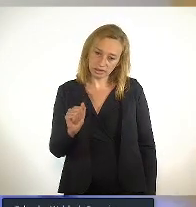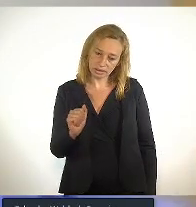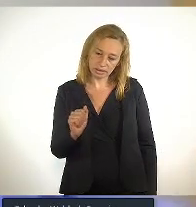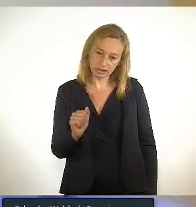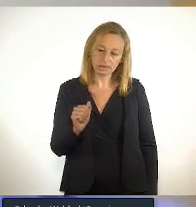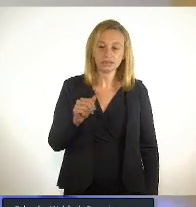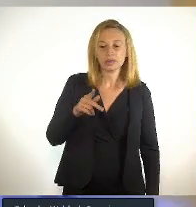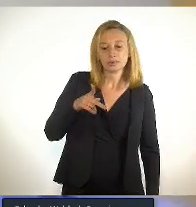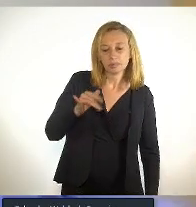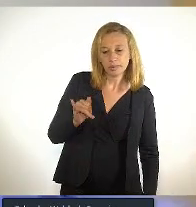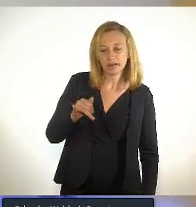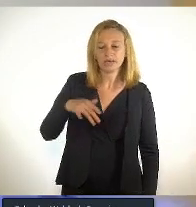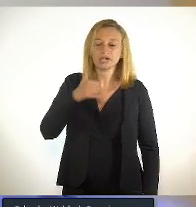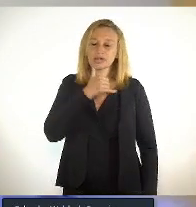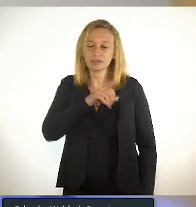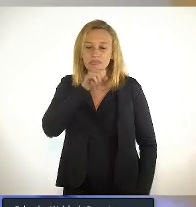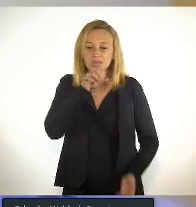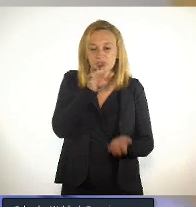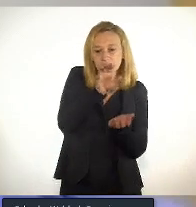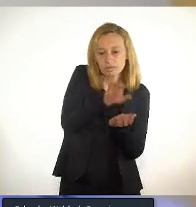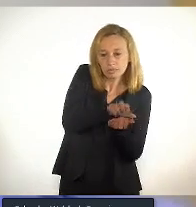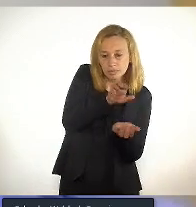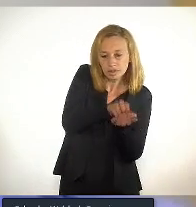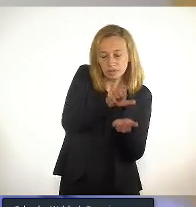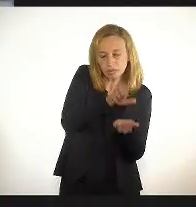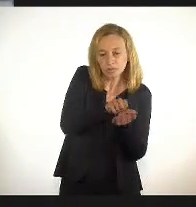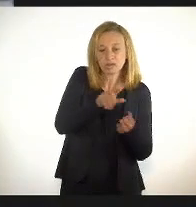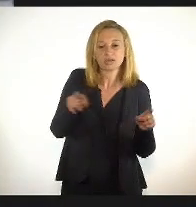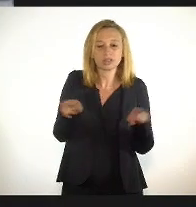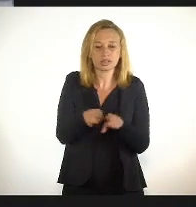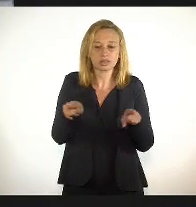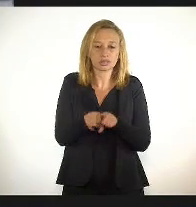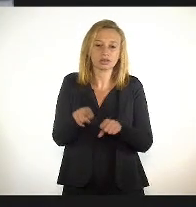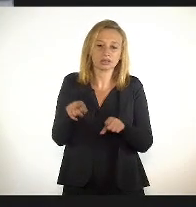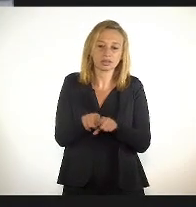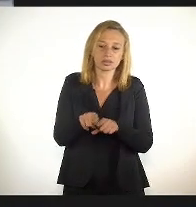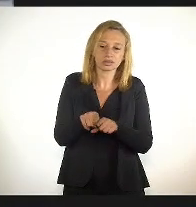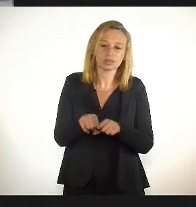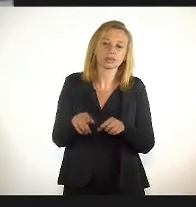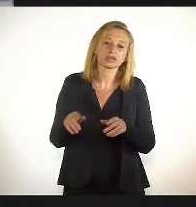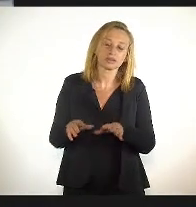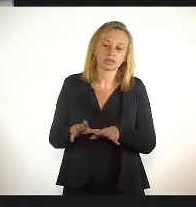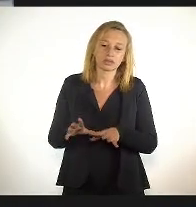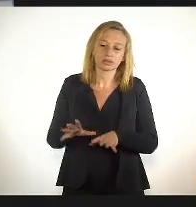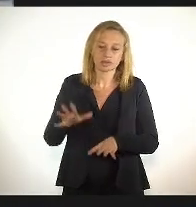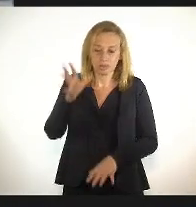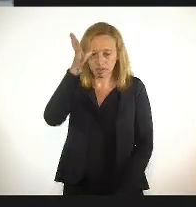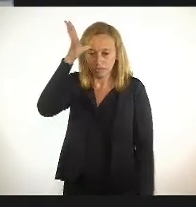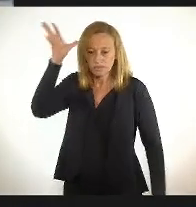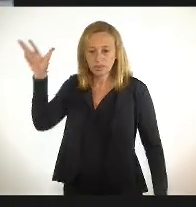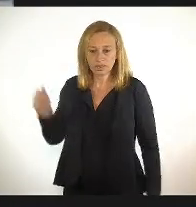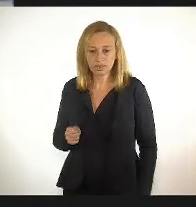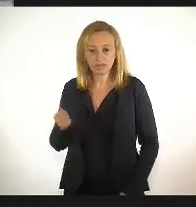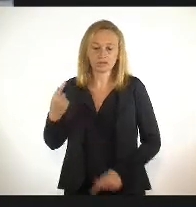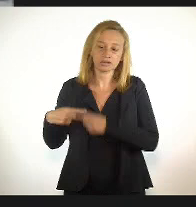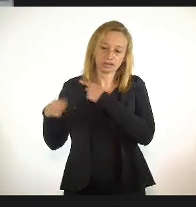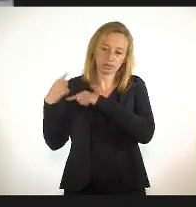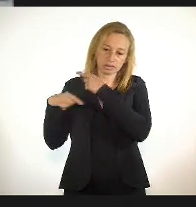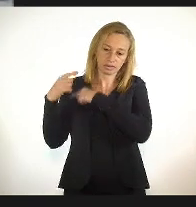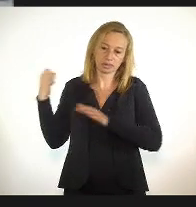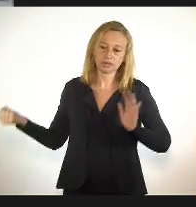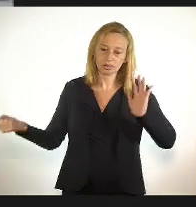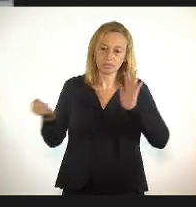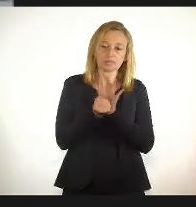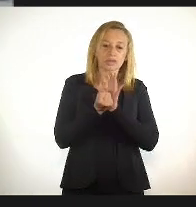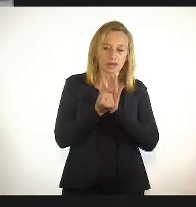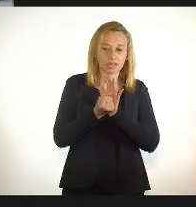mãe pernambucana, e também da ancestralidade africana, que é uma das marcas absolutamente